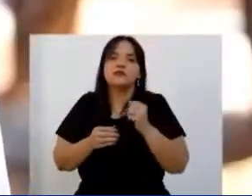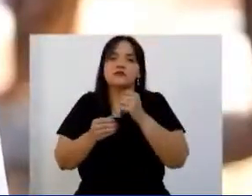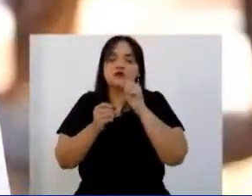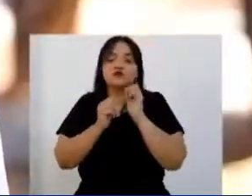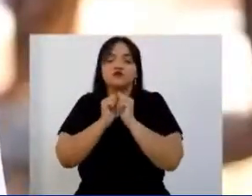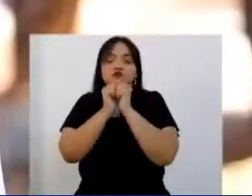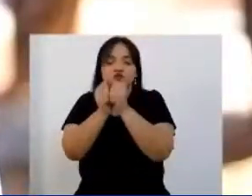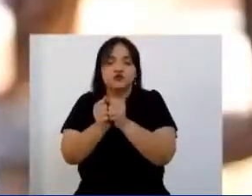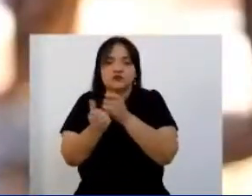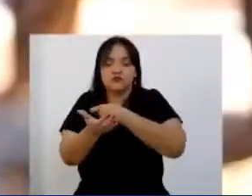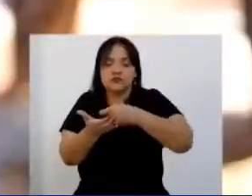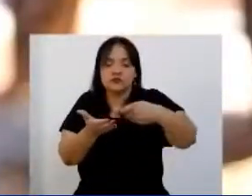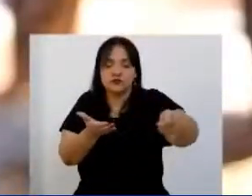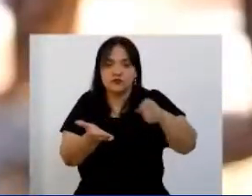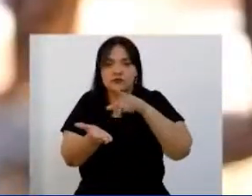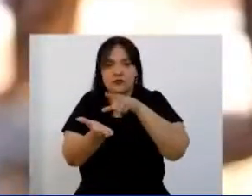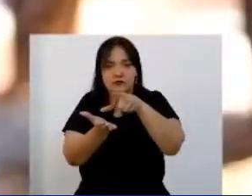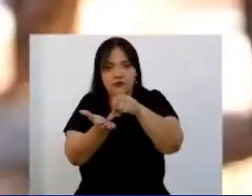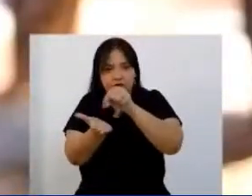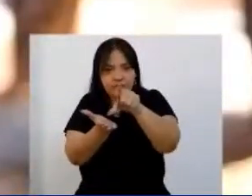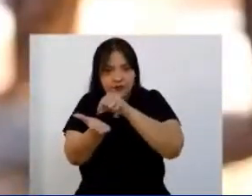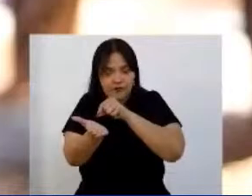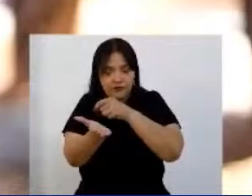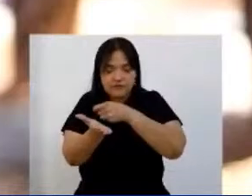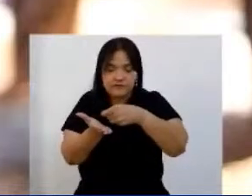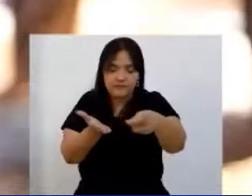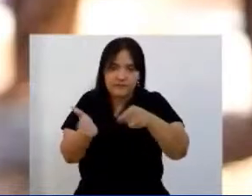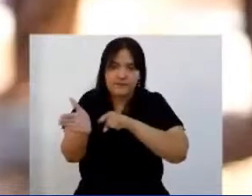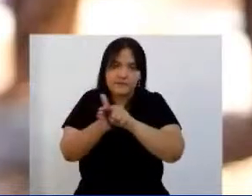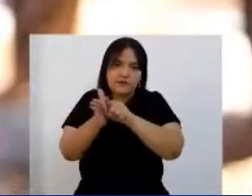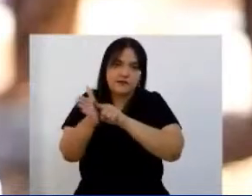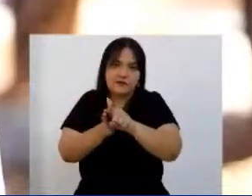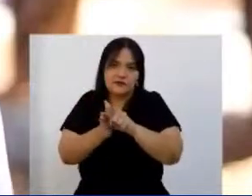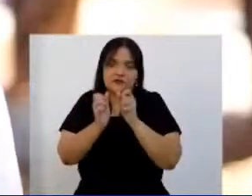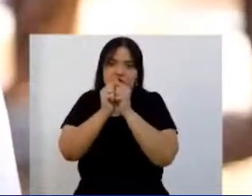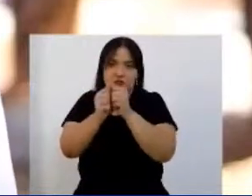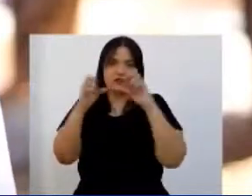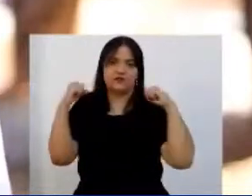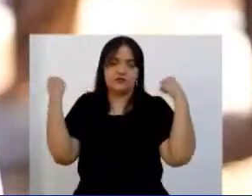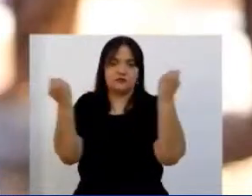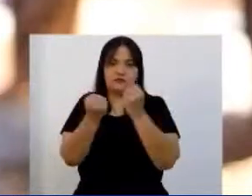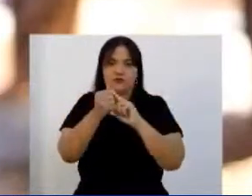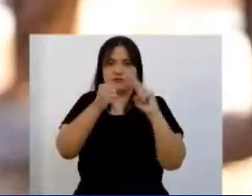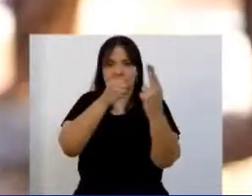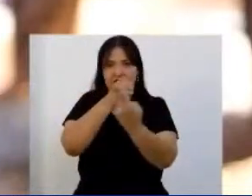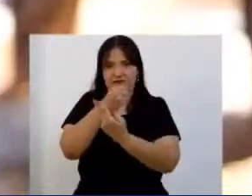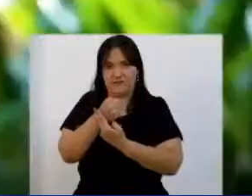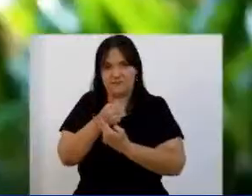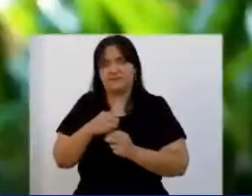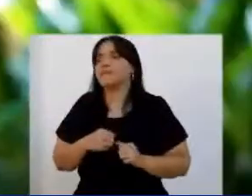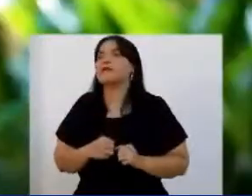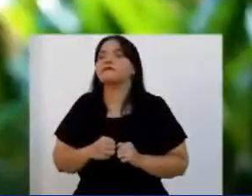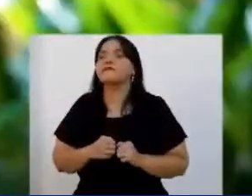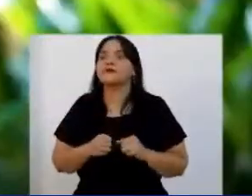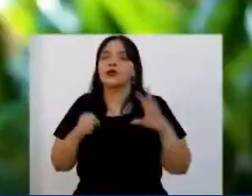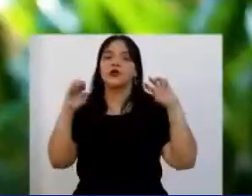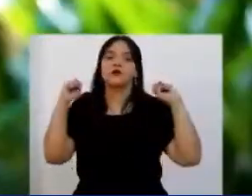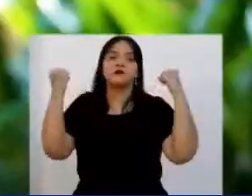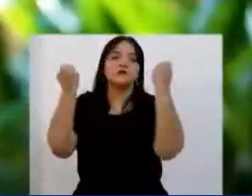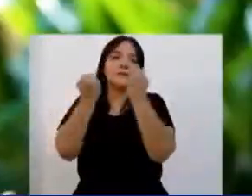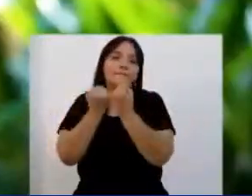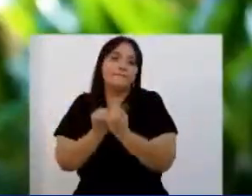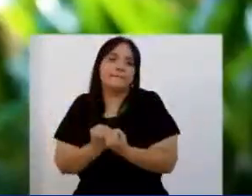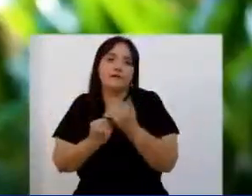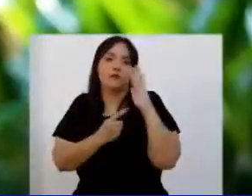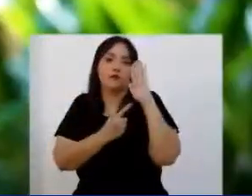estão publicando as suas experiências, as suas pesquisas no nosso simpósio da Univale. O simpósio, ele